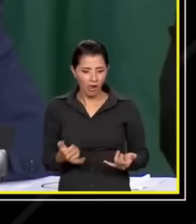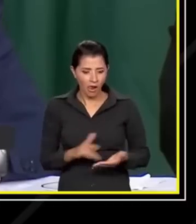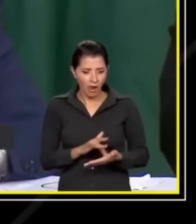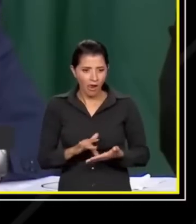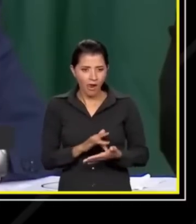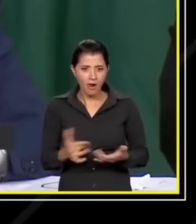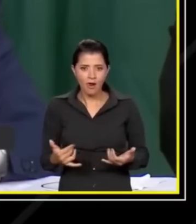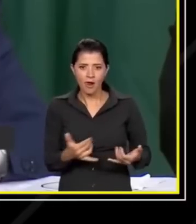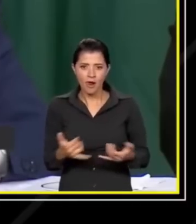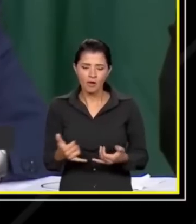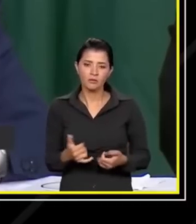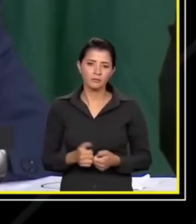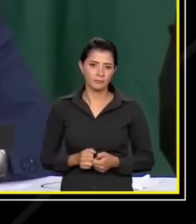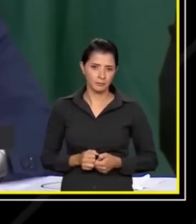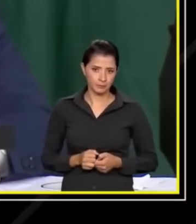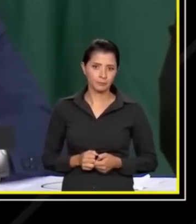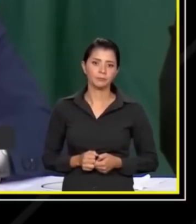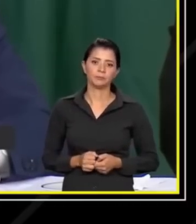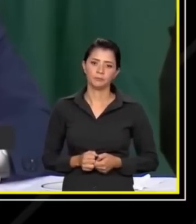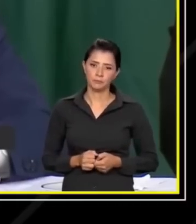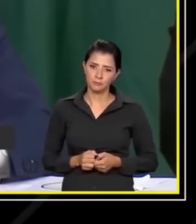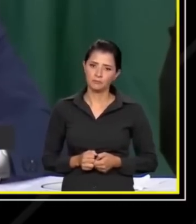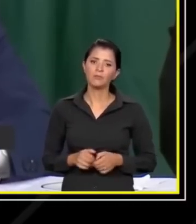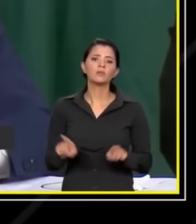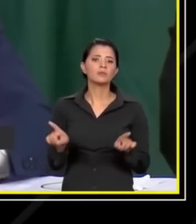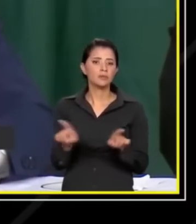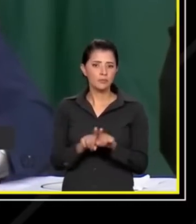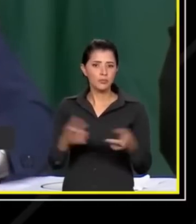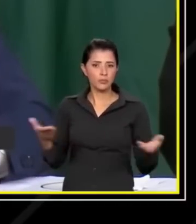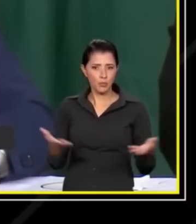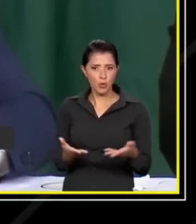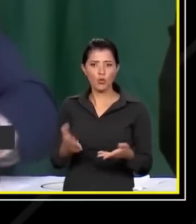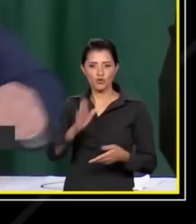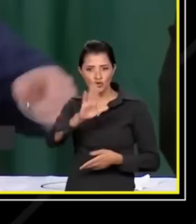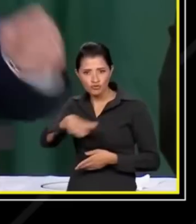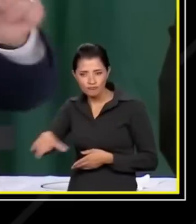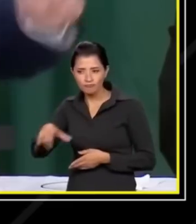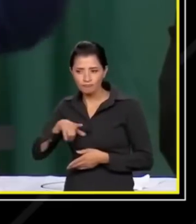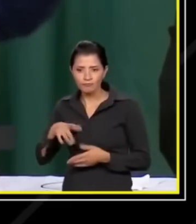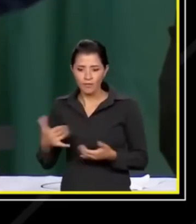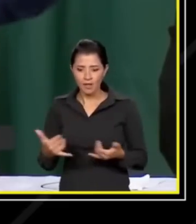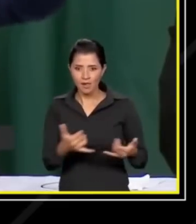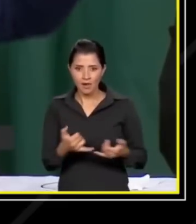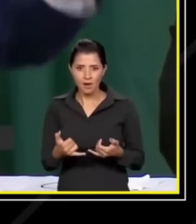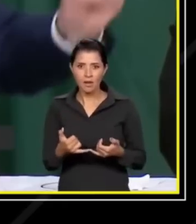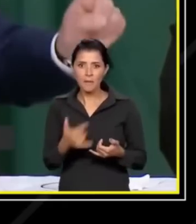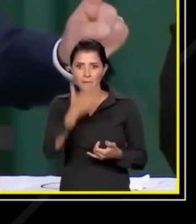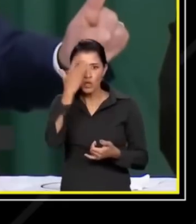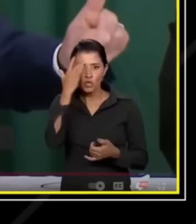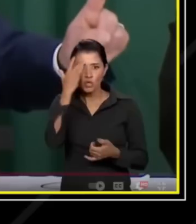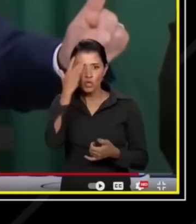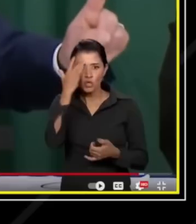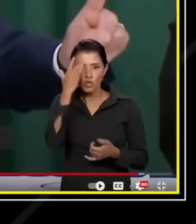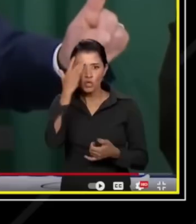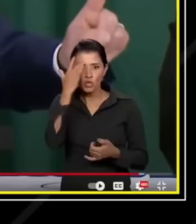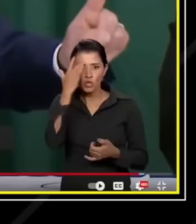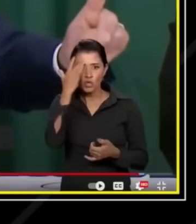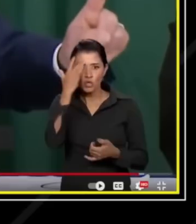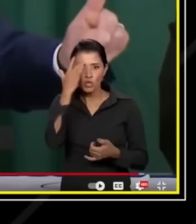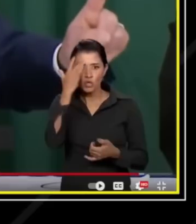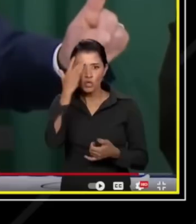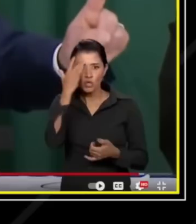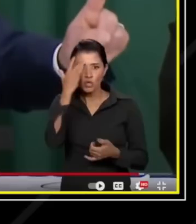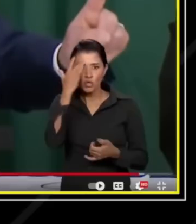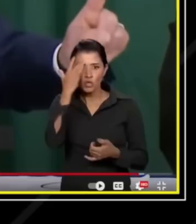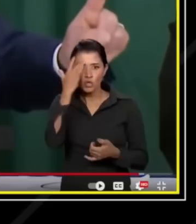Minecraft, Roblox, que é o jogo mais jogado pela... Hoje a molecada juventude. Joga com gente de outro país. Gente de outro país, qual o